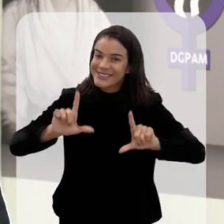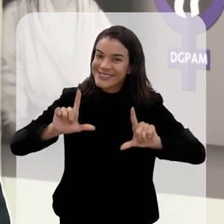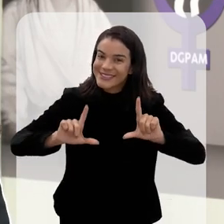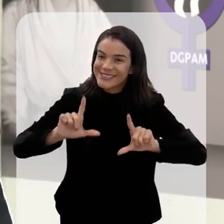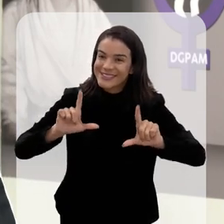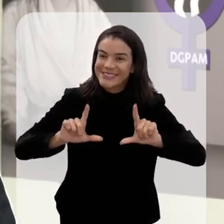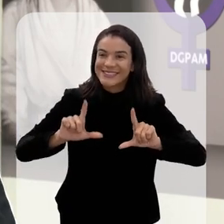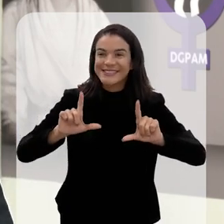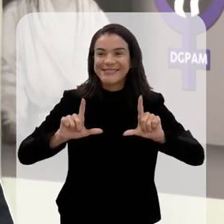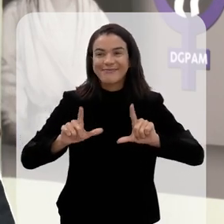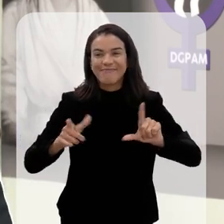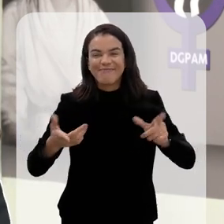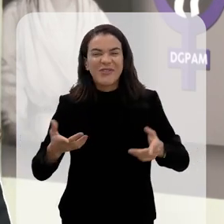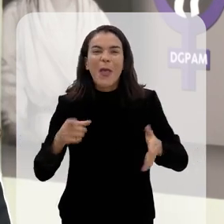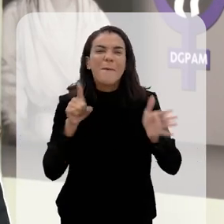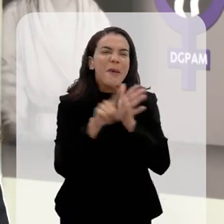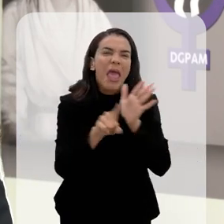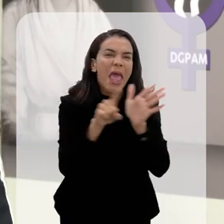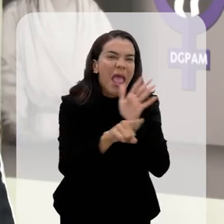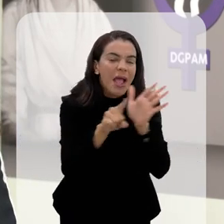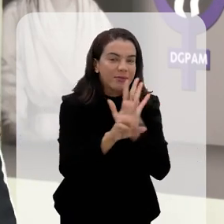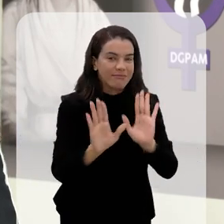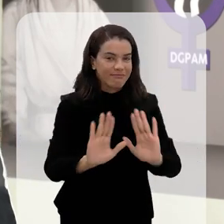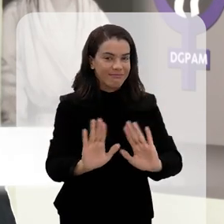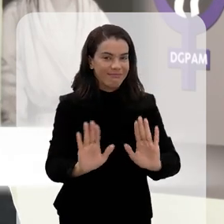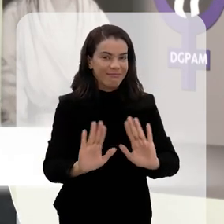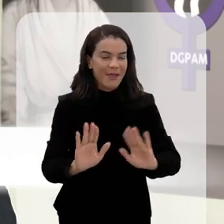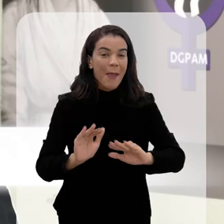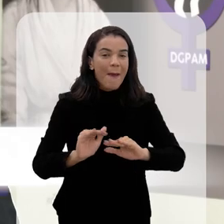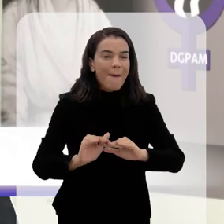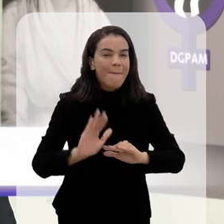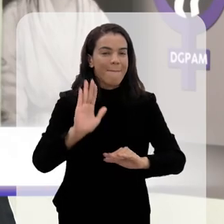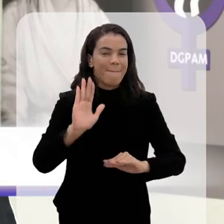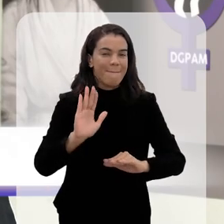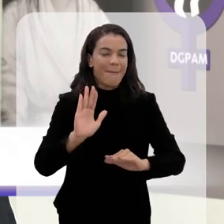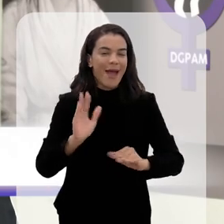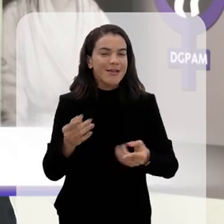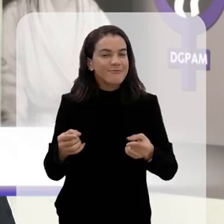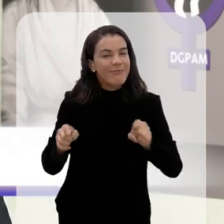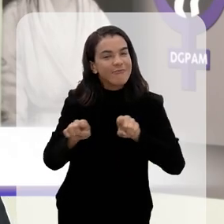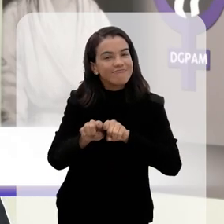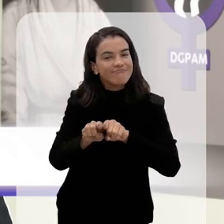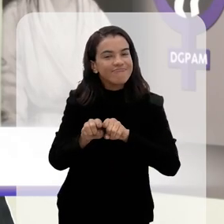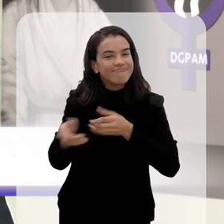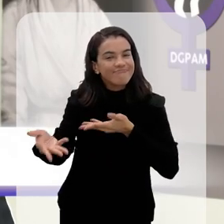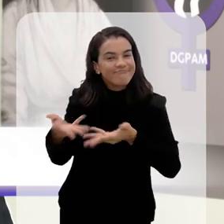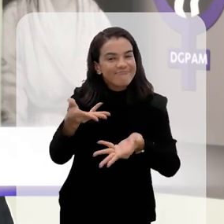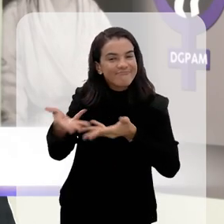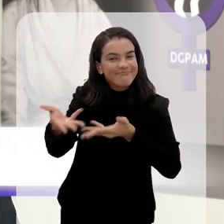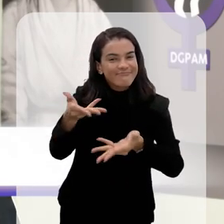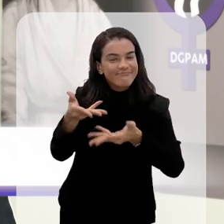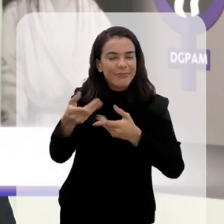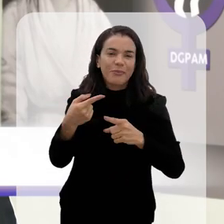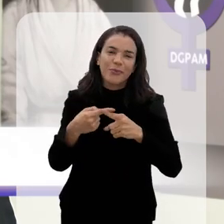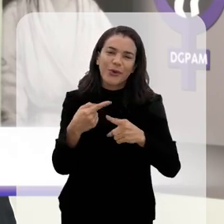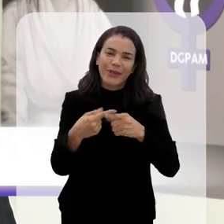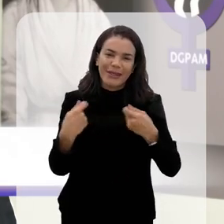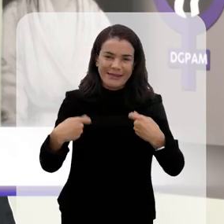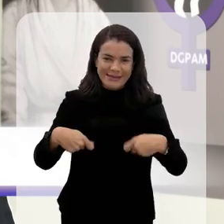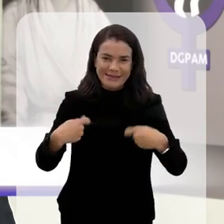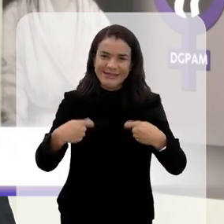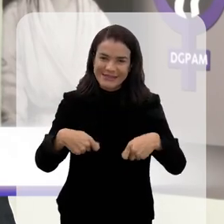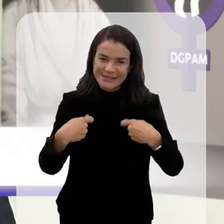Voltamos. O termo não é bem sabatinar, não. É muito mais uma parceria, porque eu